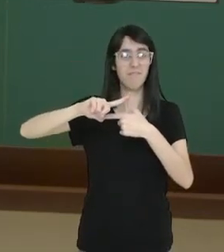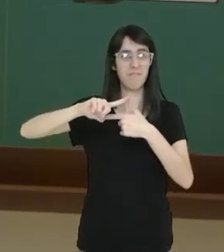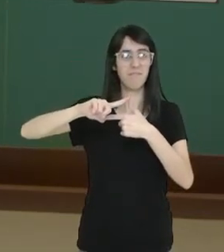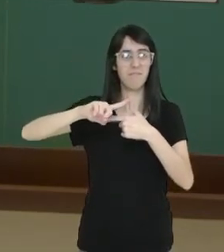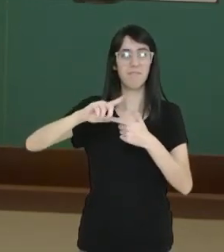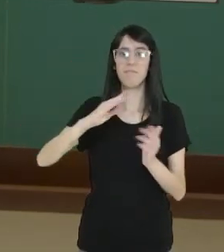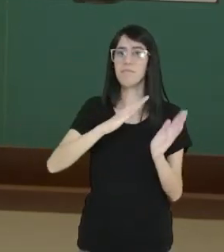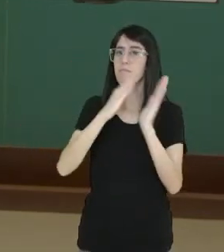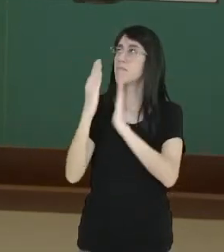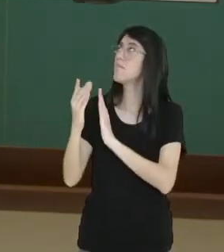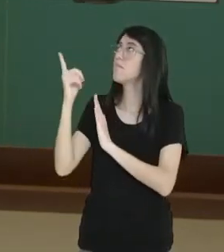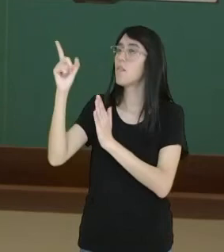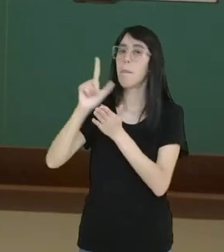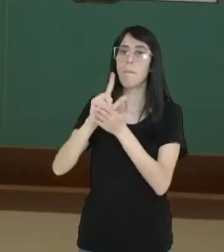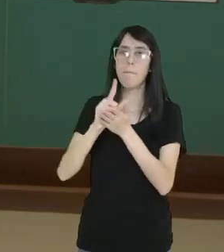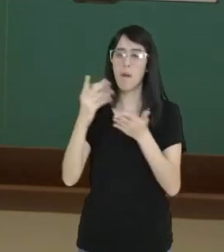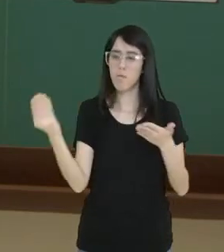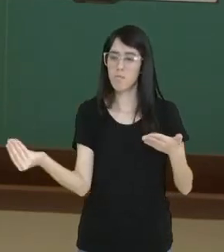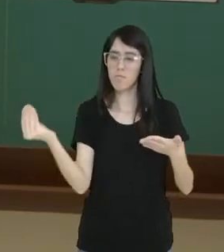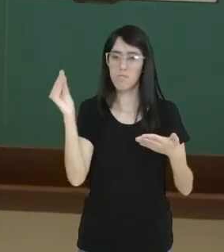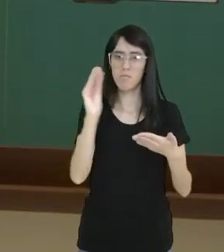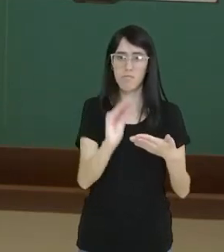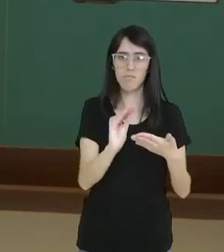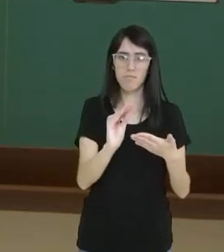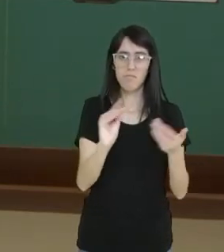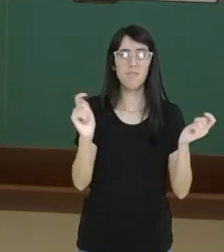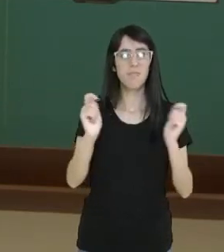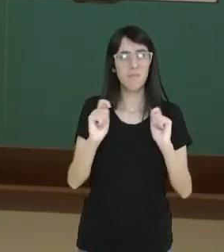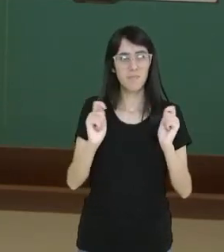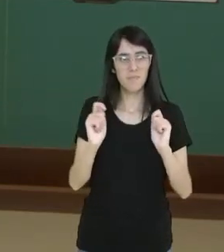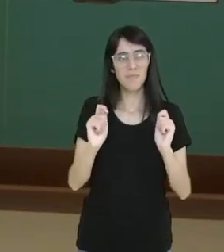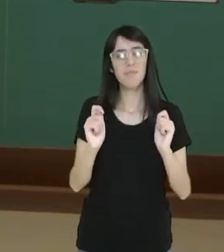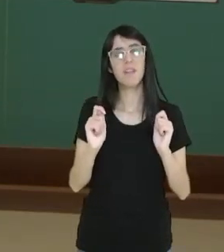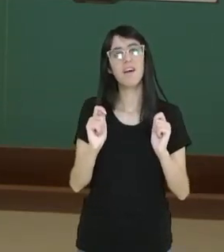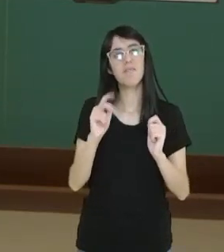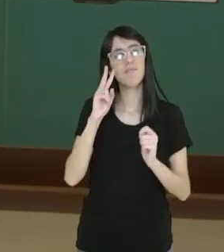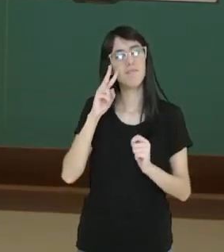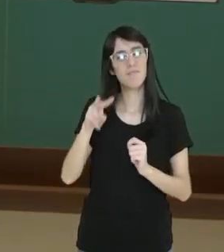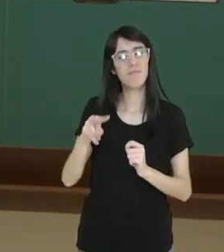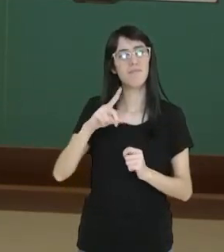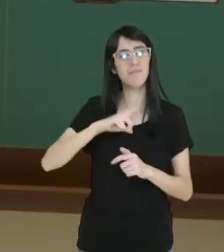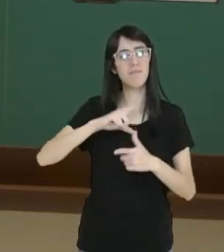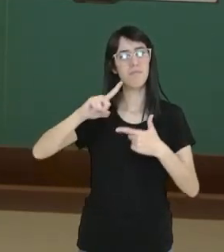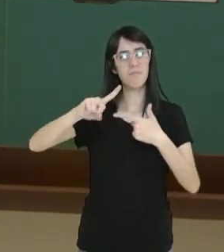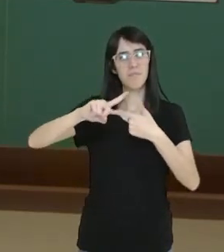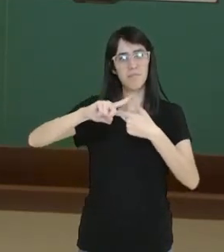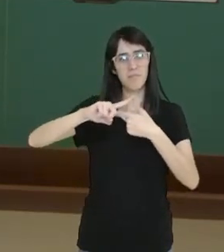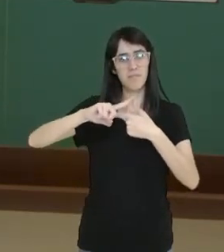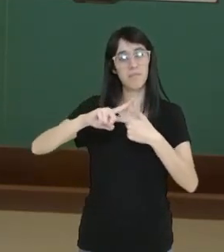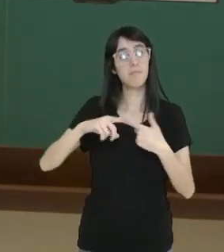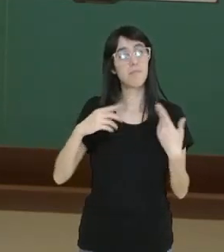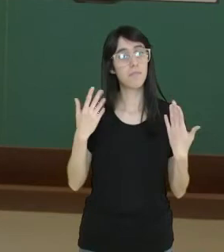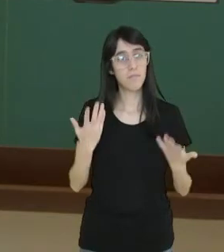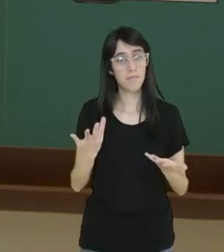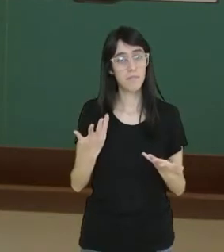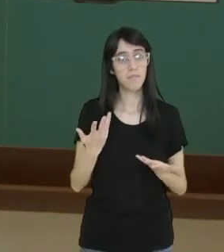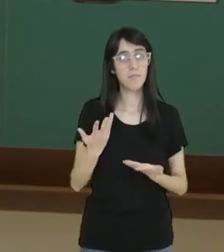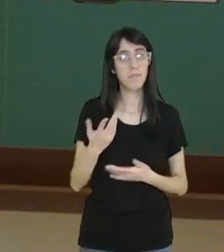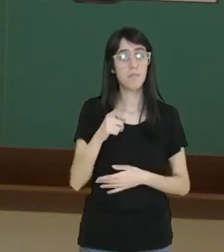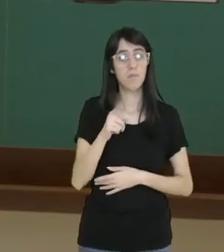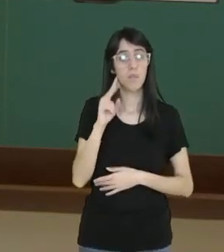que foi dobrada e esse canto é 90 graus. Tem um triângulo retângulo. Então, apareceu o triângulo retângulo,